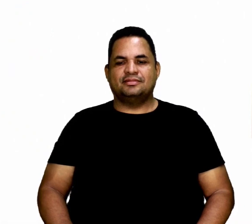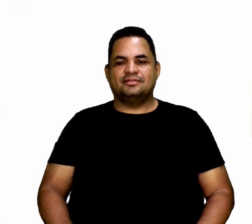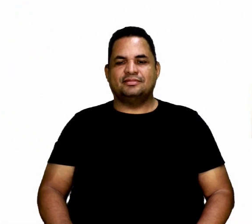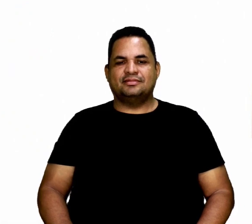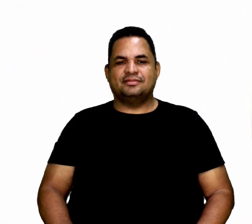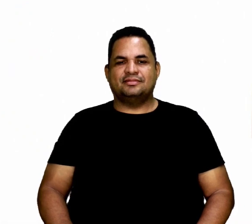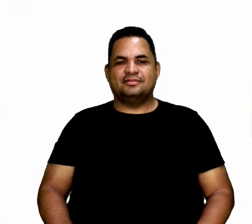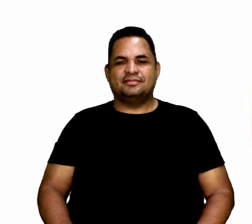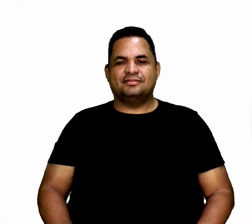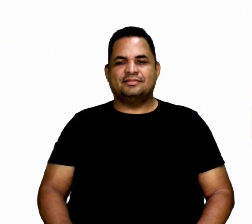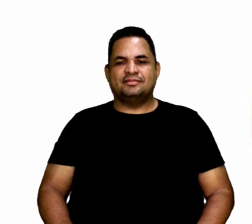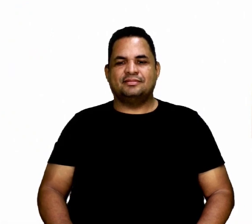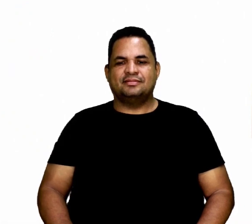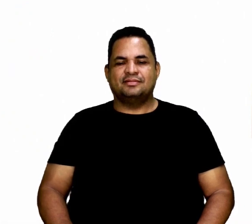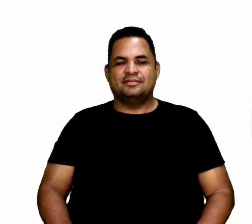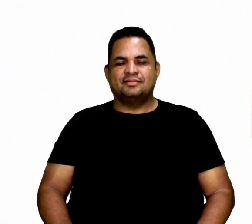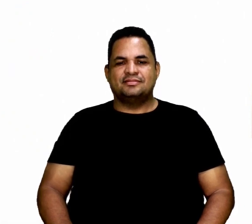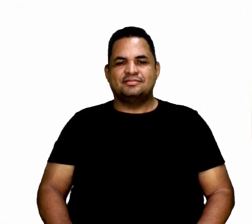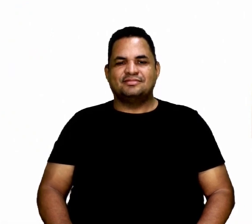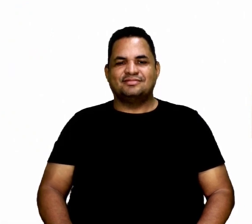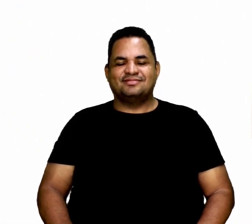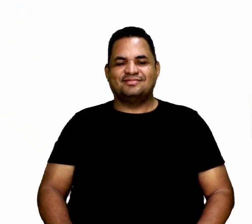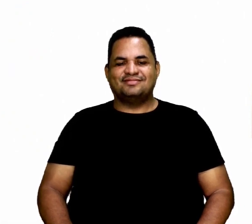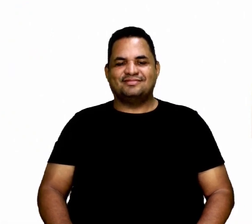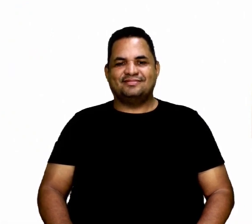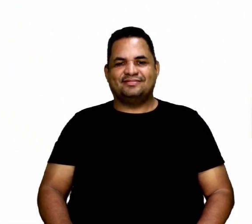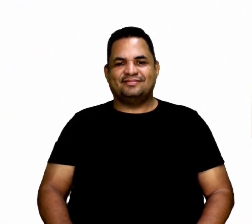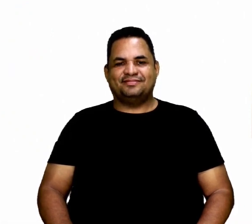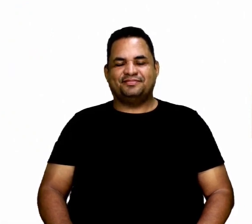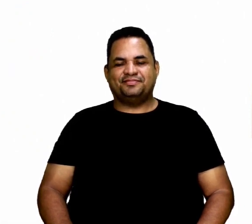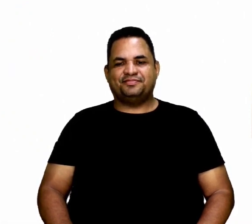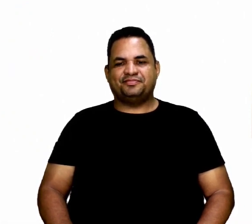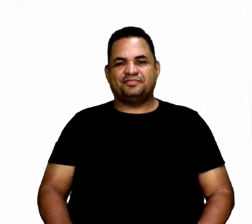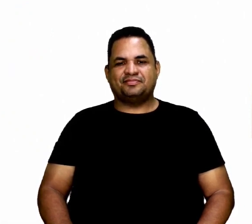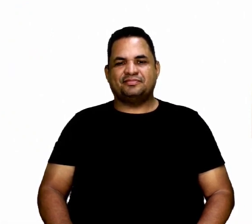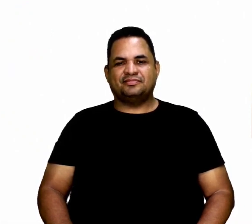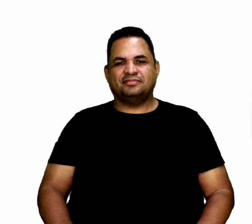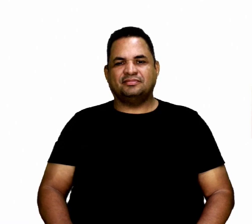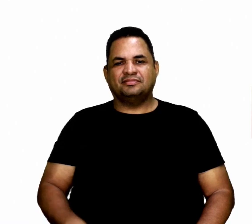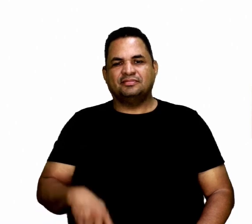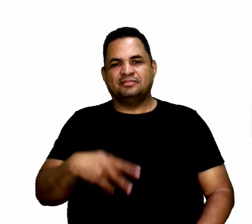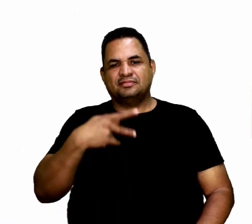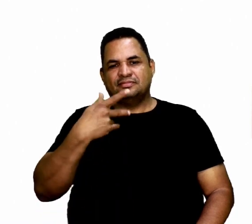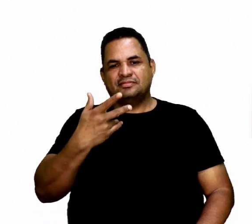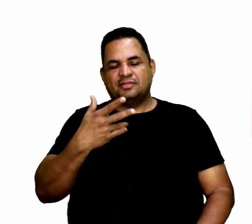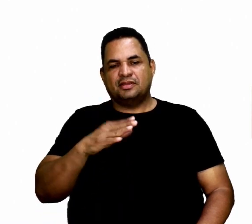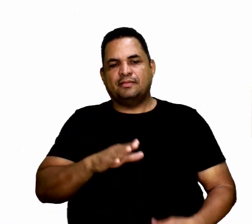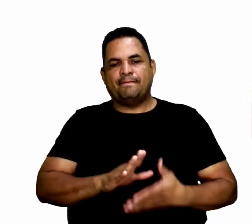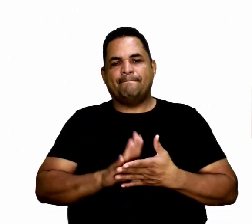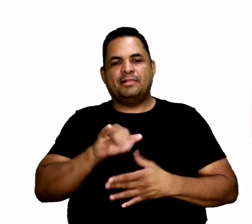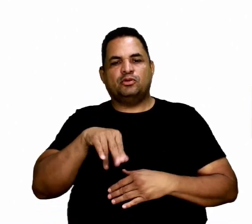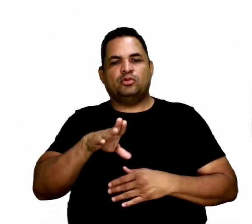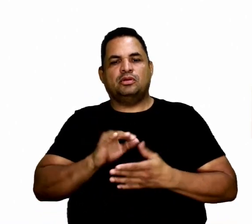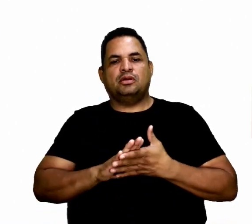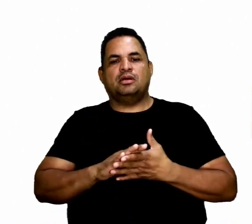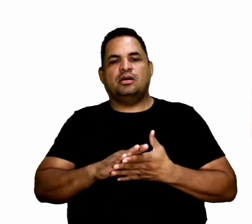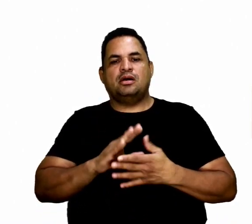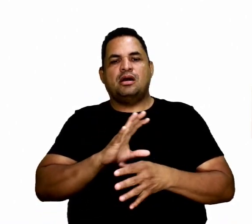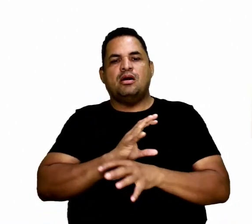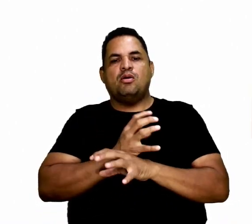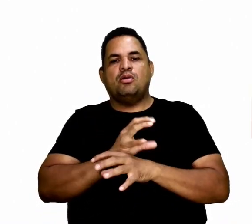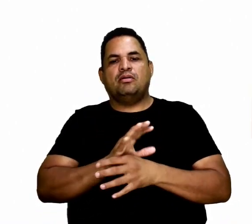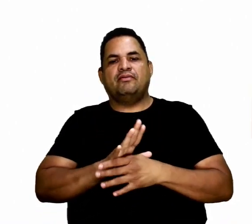Eita, menino, agora eu senti até o cheiro, professor. Então isso aí, ó, como eu disse, é a medula óssea vermelha.